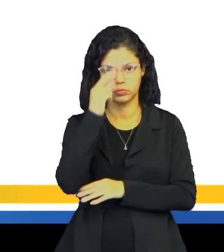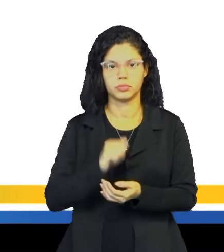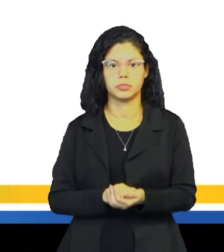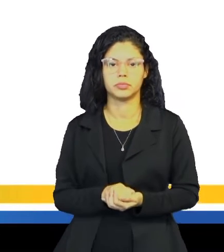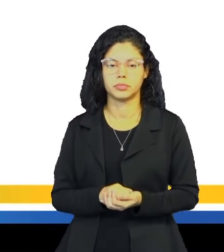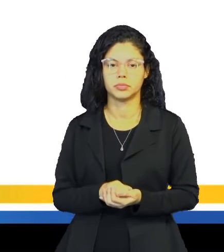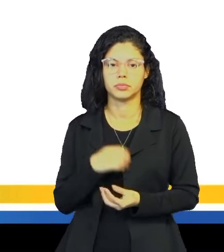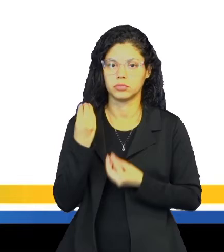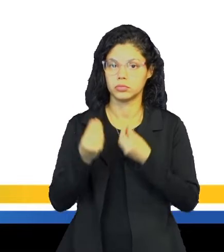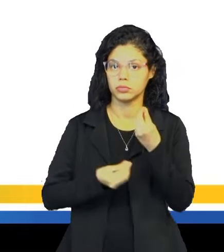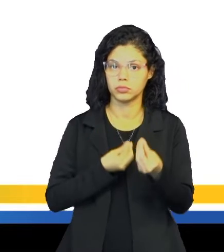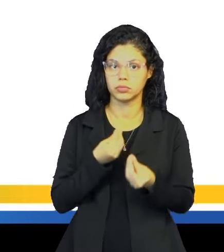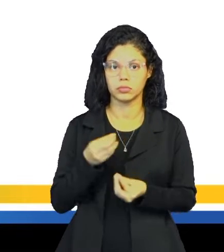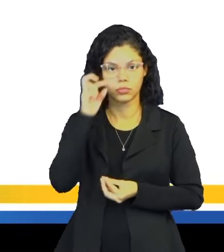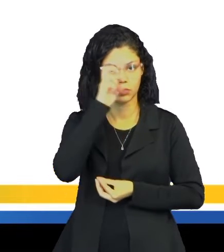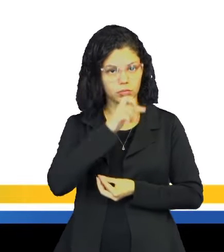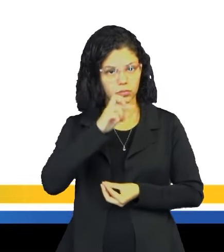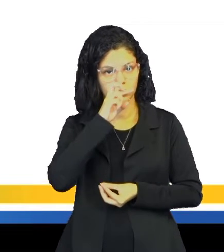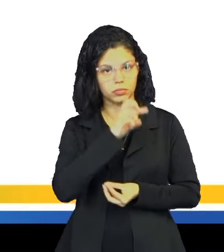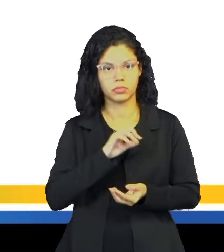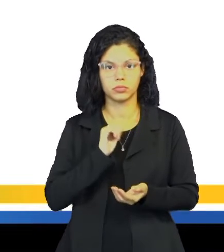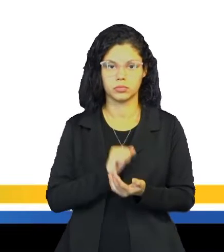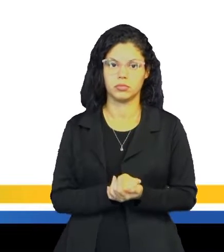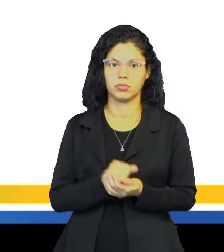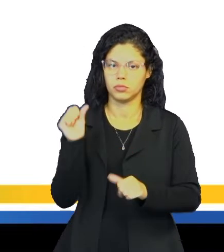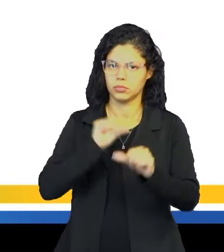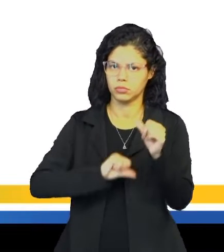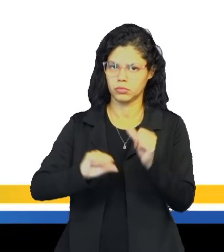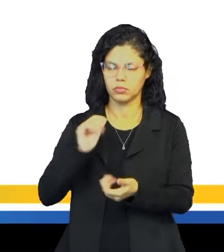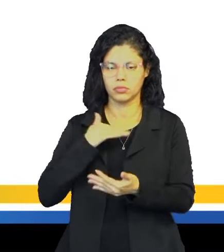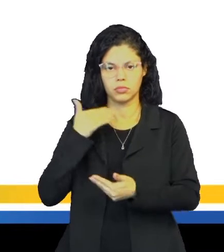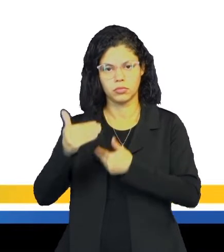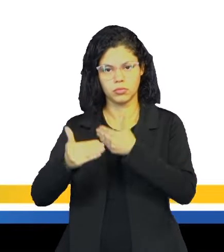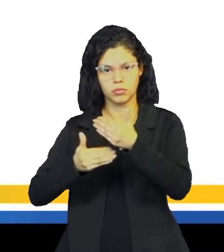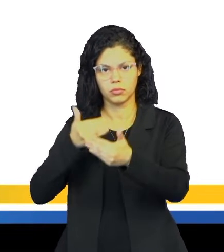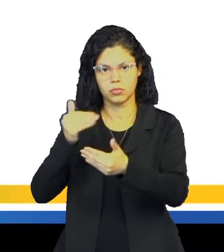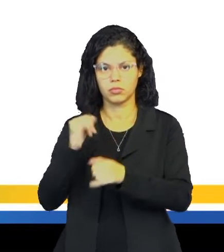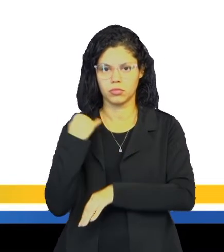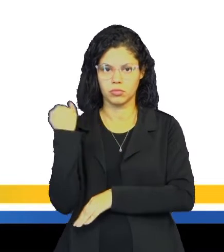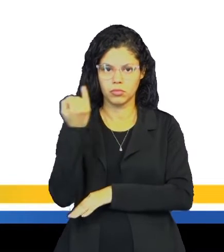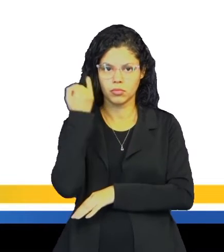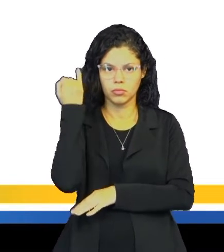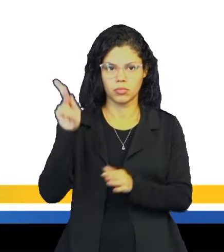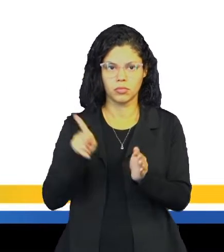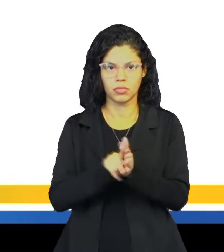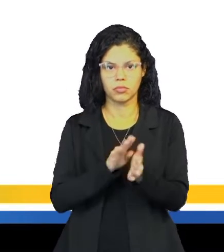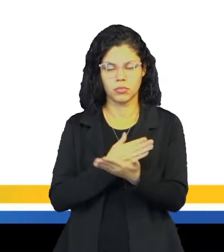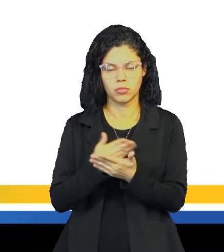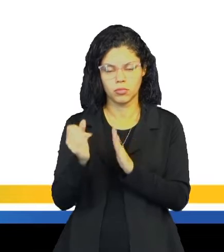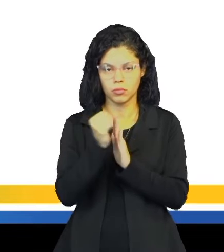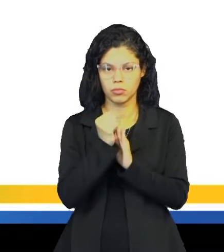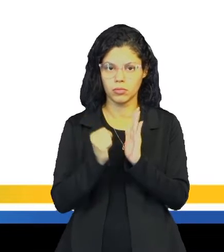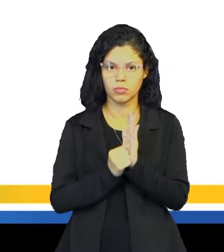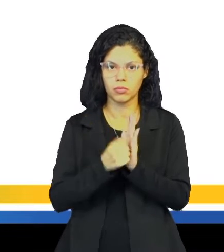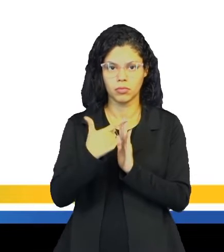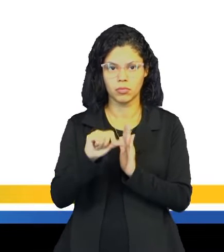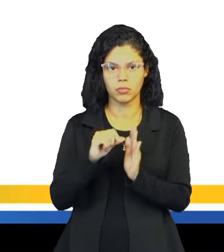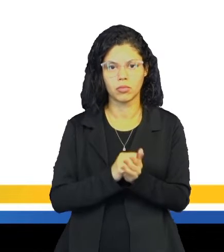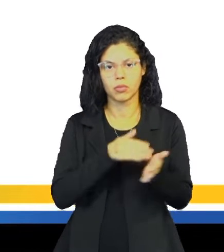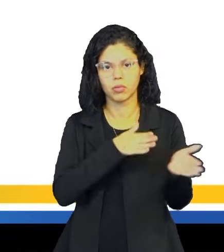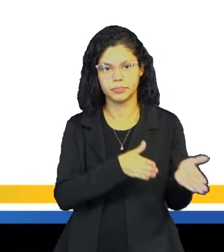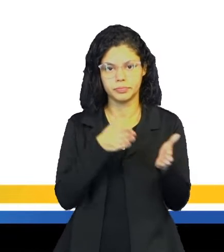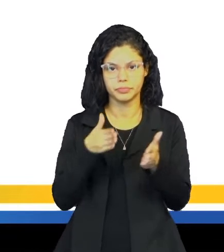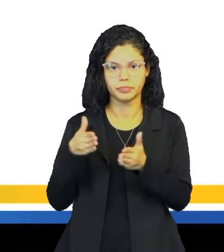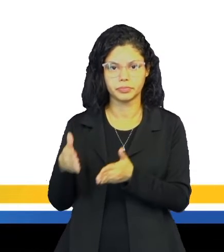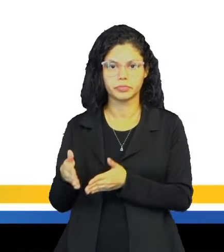A forma de se analisar essas fontes se modificou ao longo do tempo, né, principalmente no começo do século XX, quando as fontes